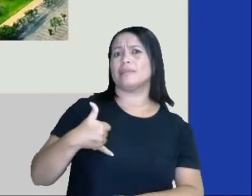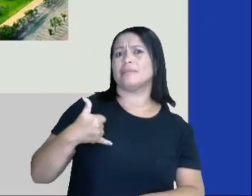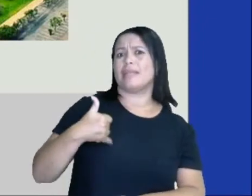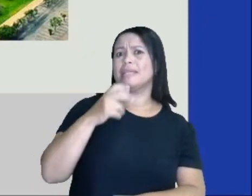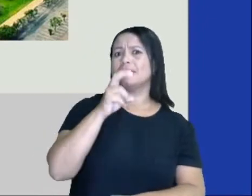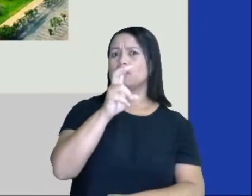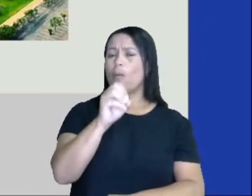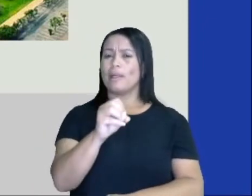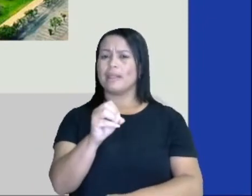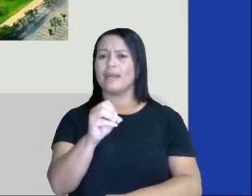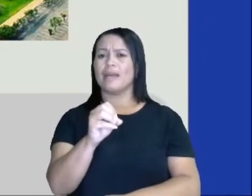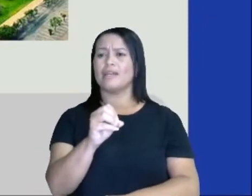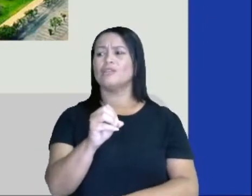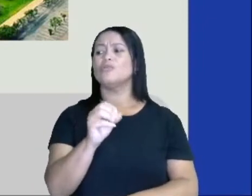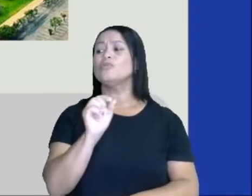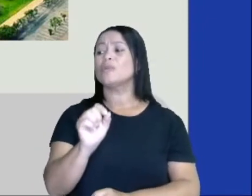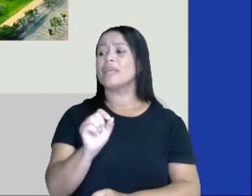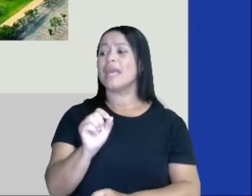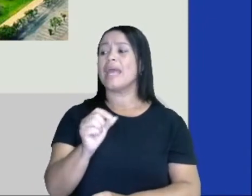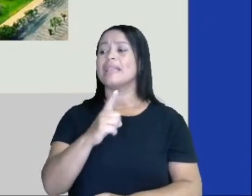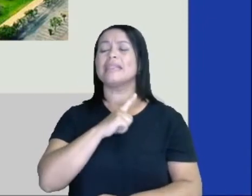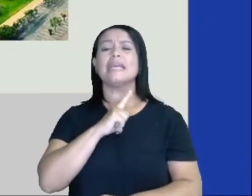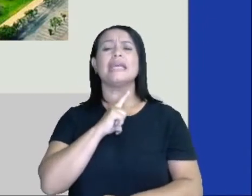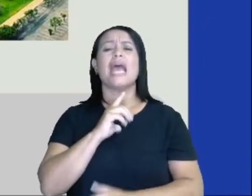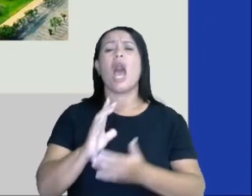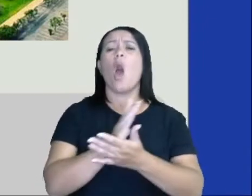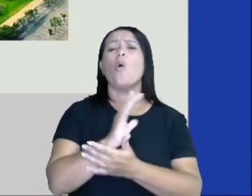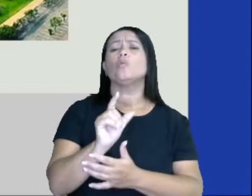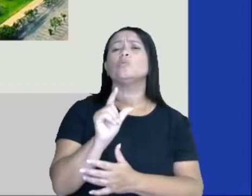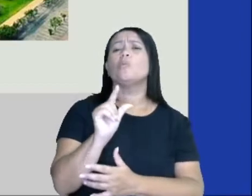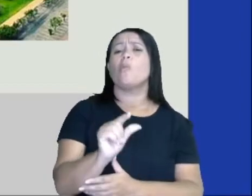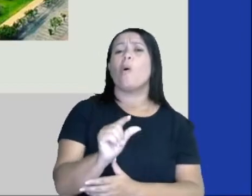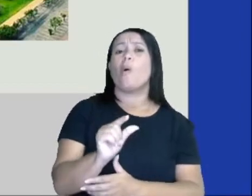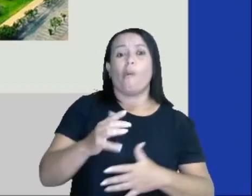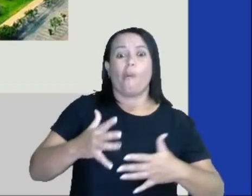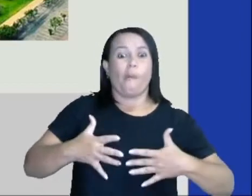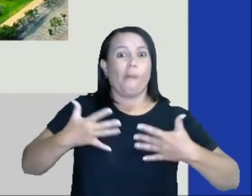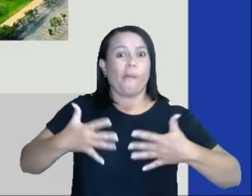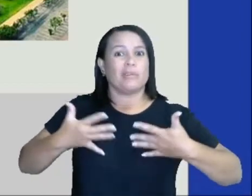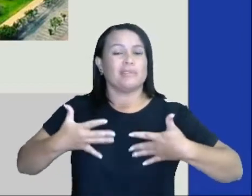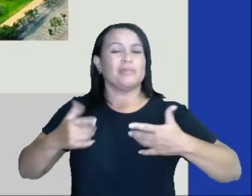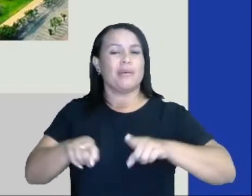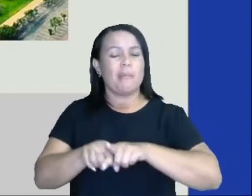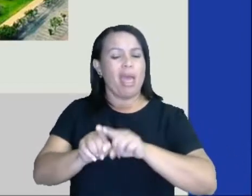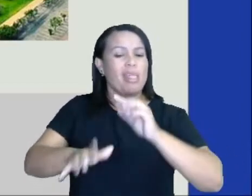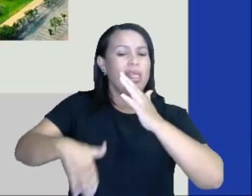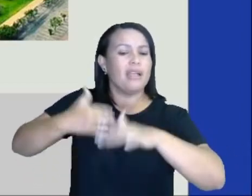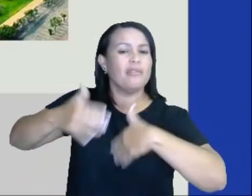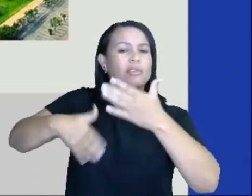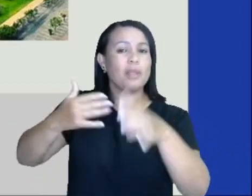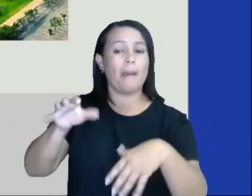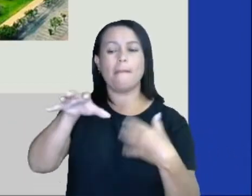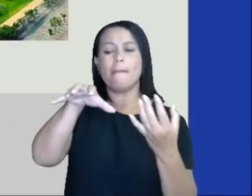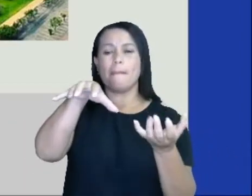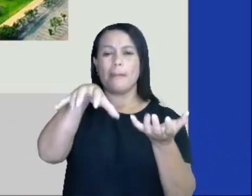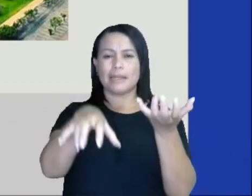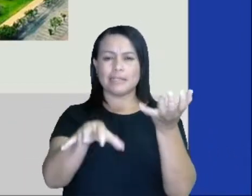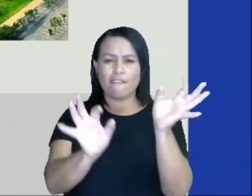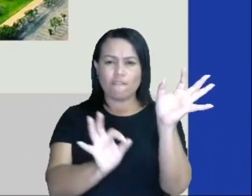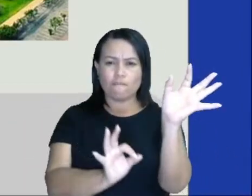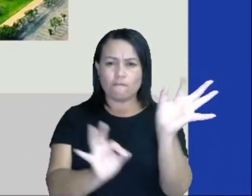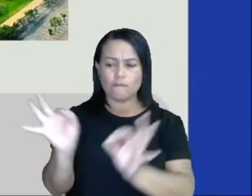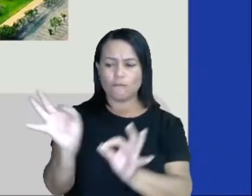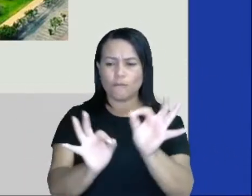5, corporificou como poucos o otimismo desenvolvimentista. Brasília foi